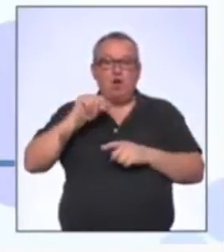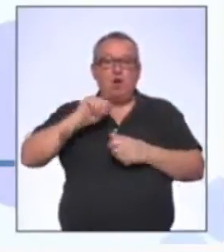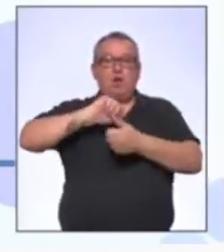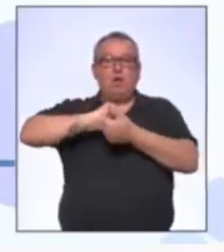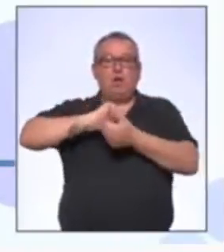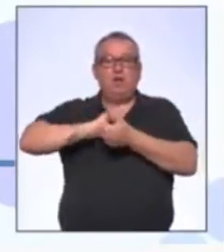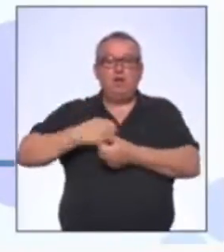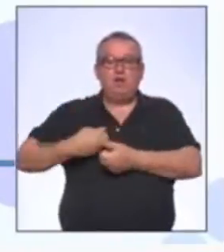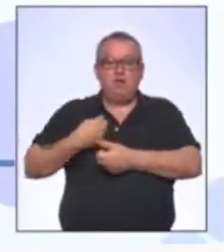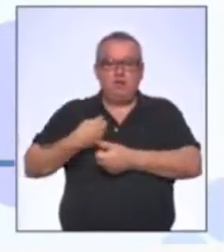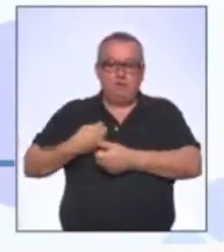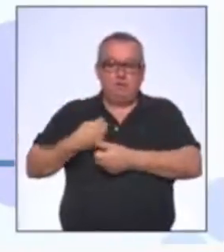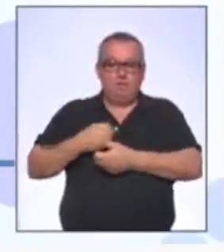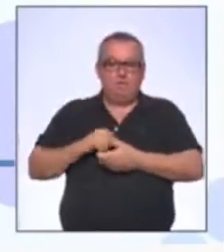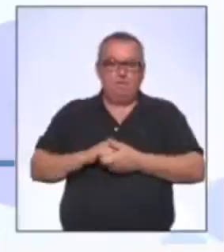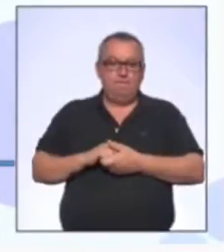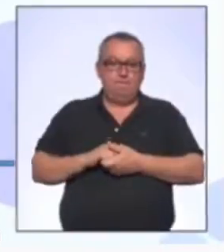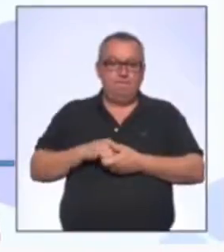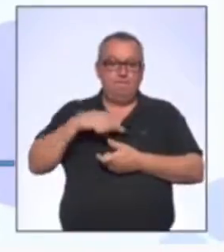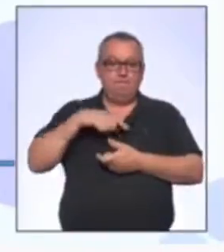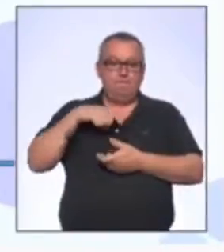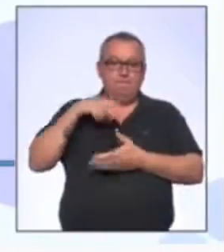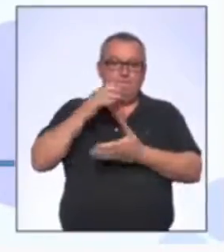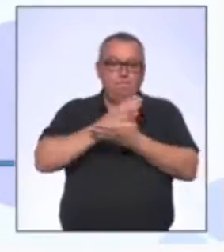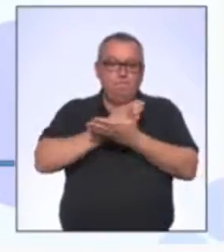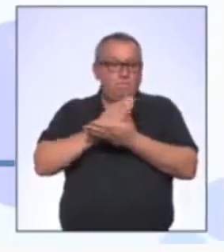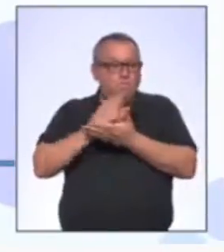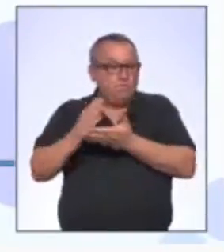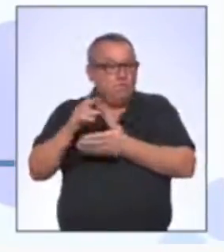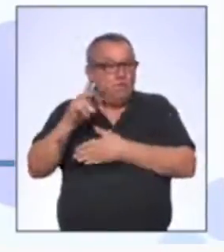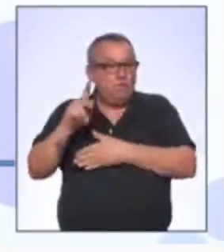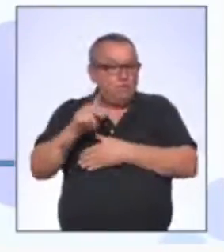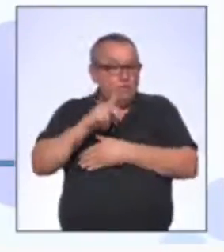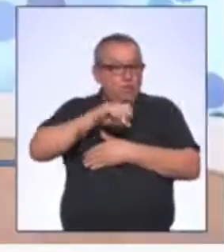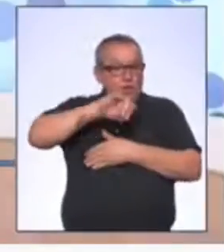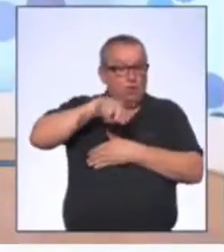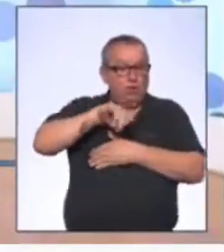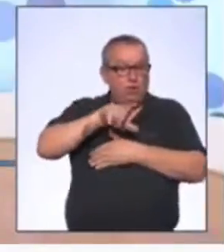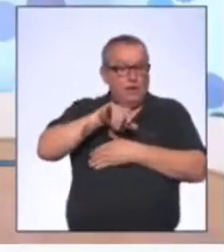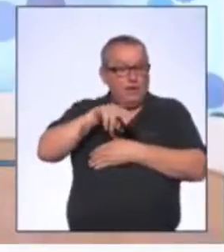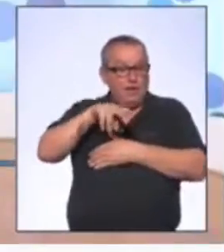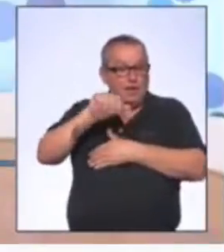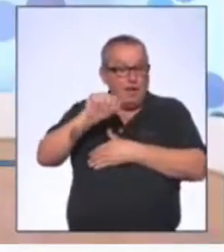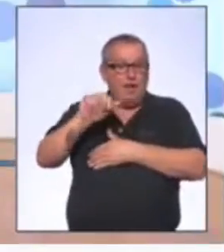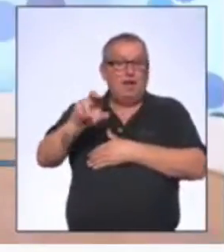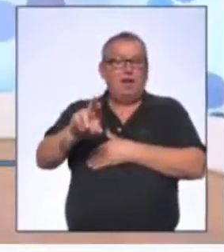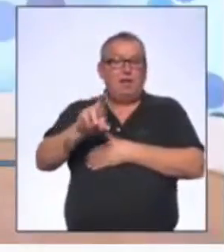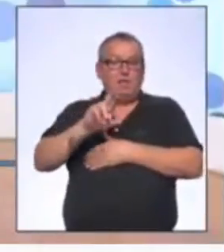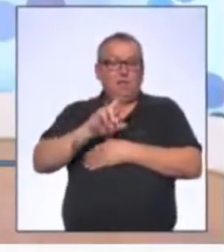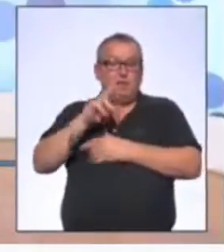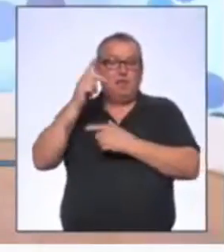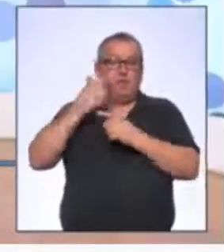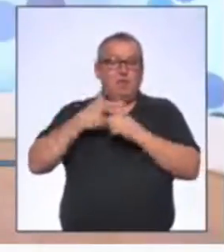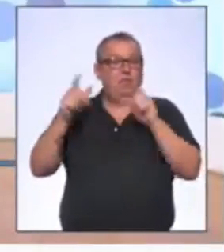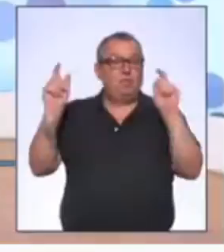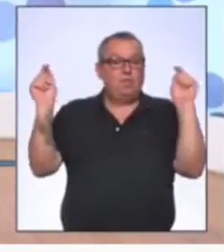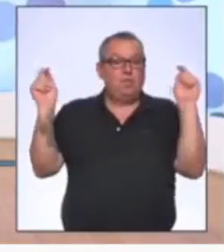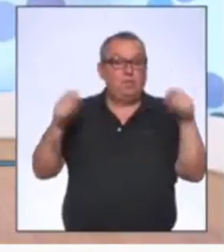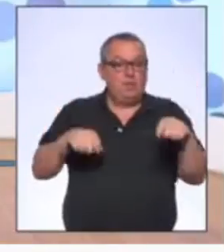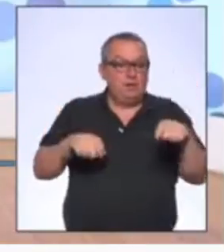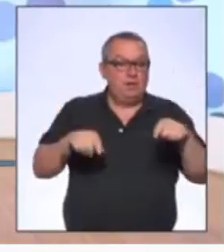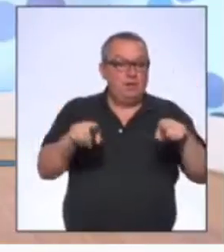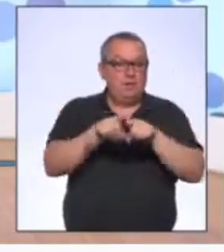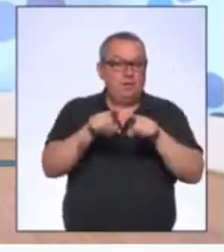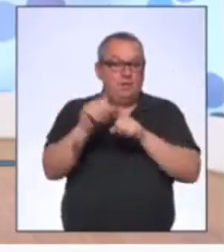de vida então vamos lá eu já tô começando aqui com a professora juliana foi responder sobre a possibilidade